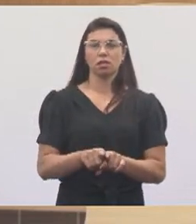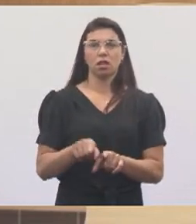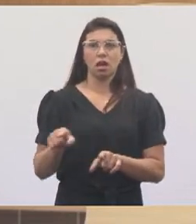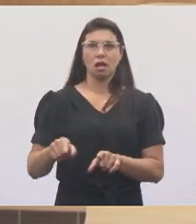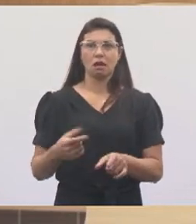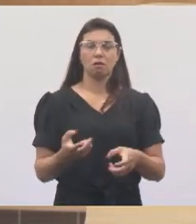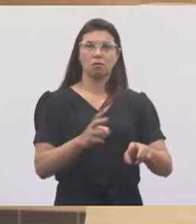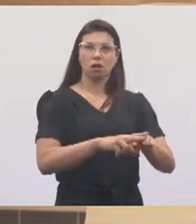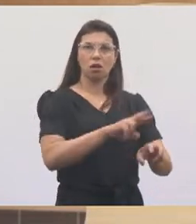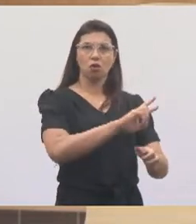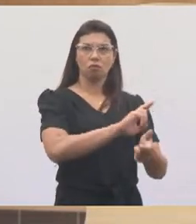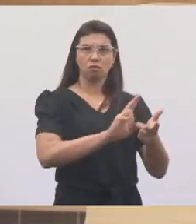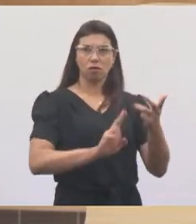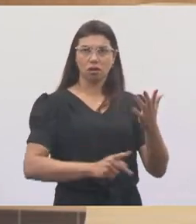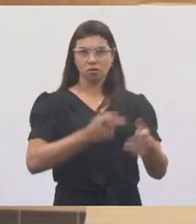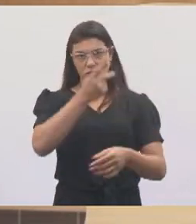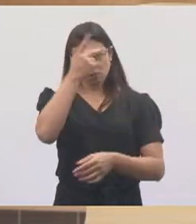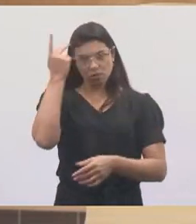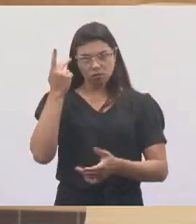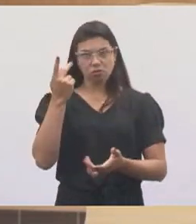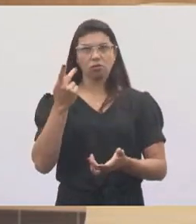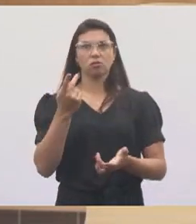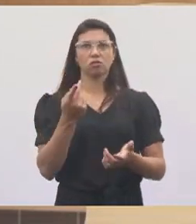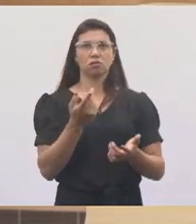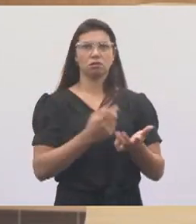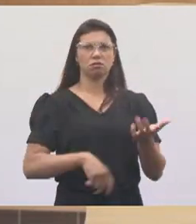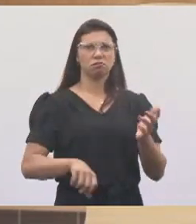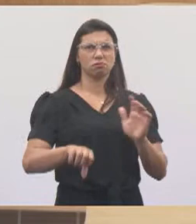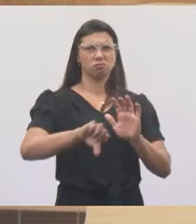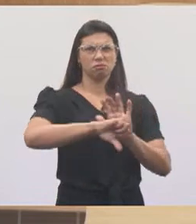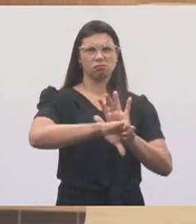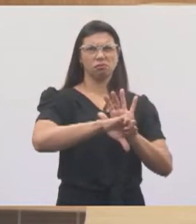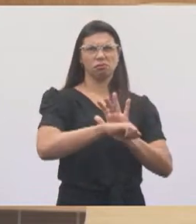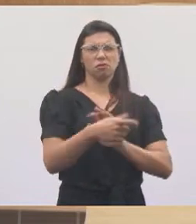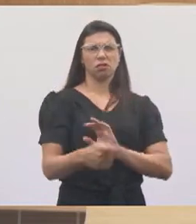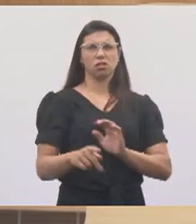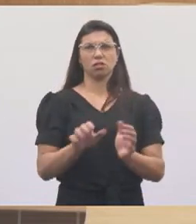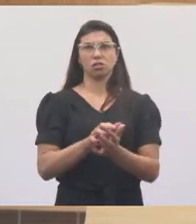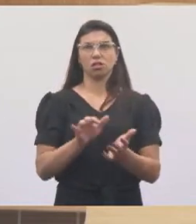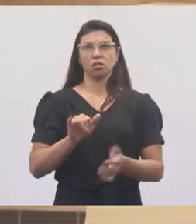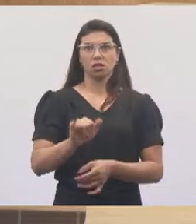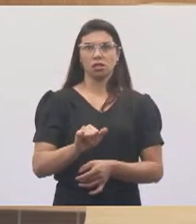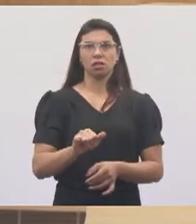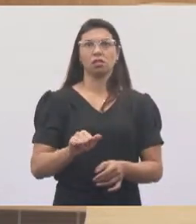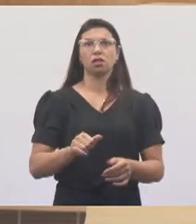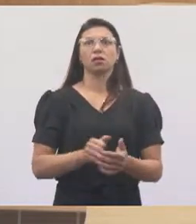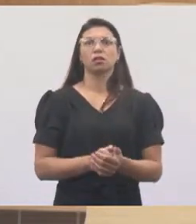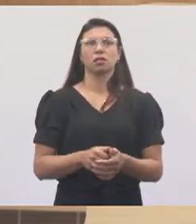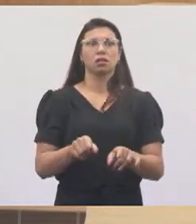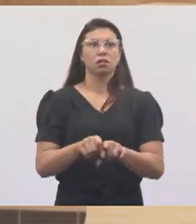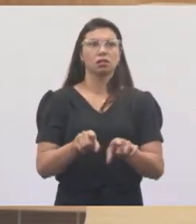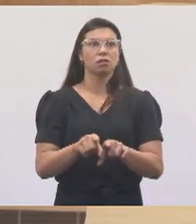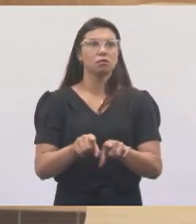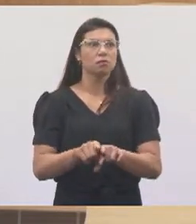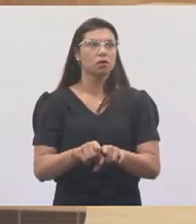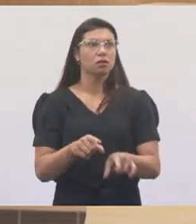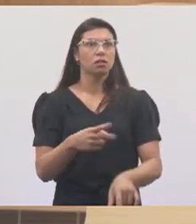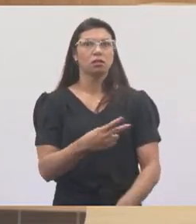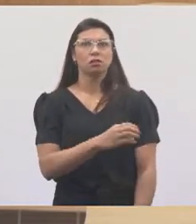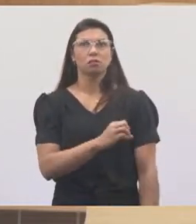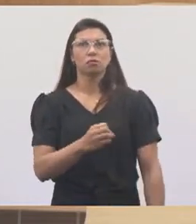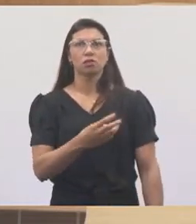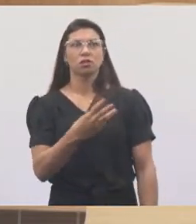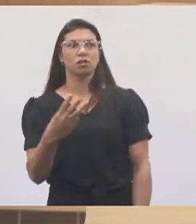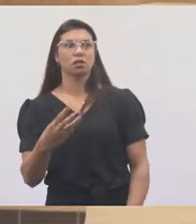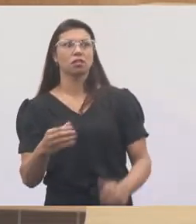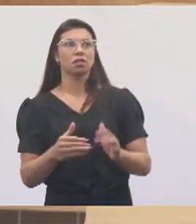prisões efetuadas a traficantes de alta periculosidade. Delegacia de Investigações sobre Entorpecentes em São José dos Campos, de 2003 a